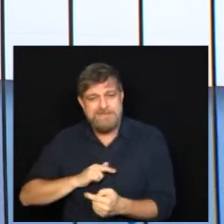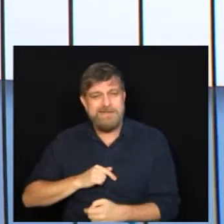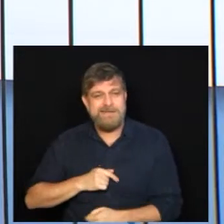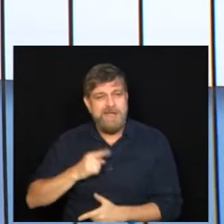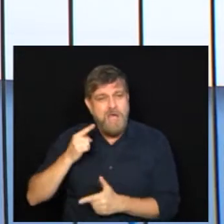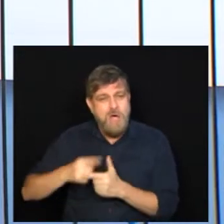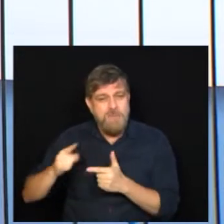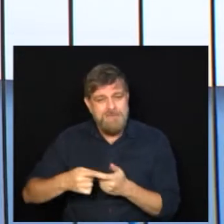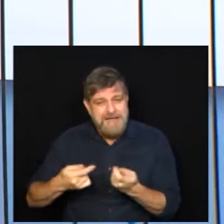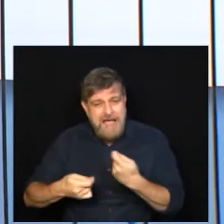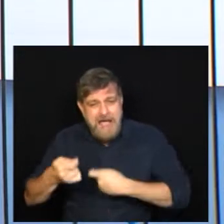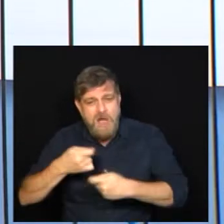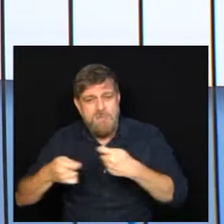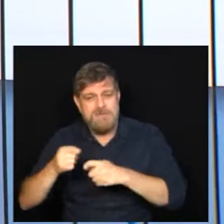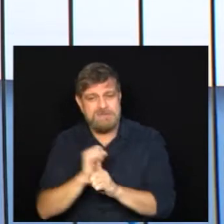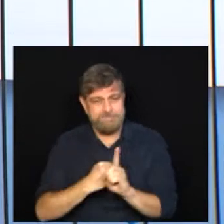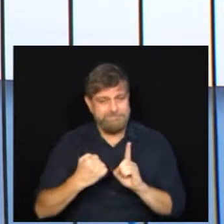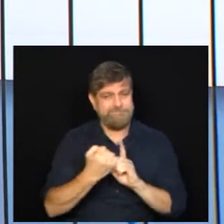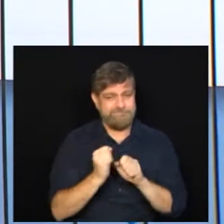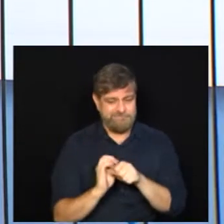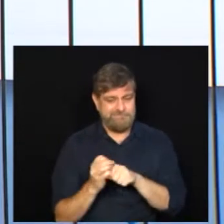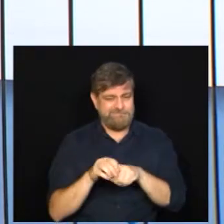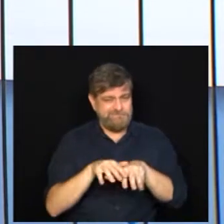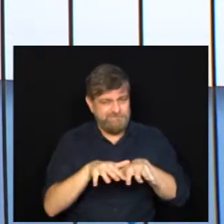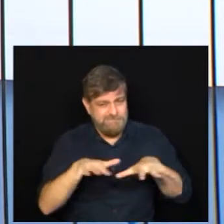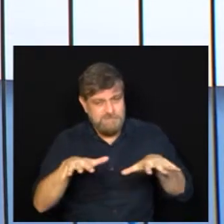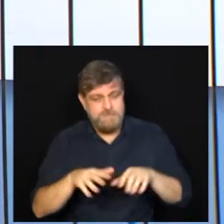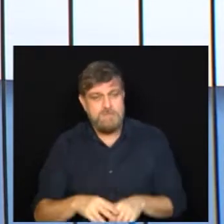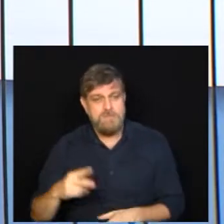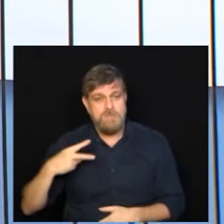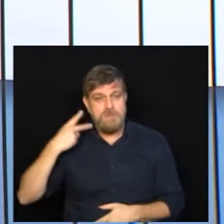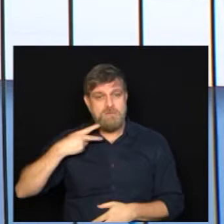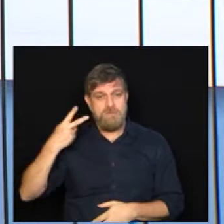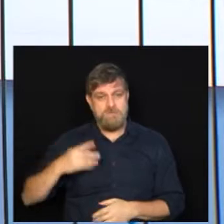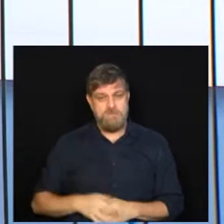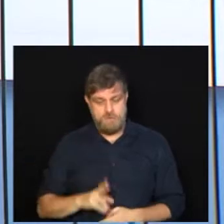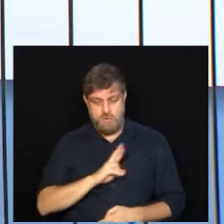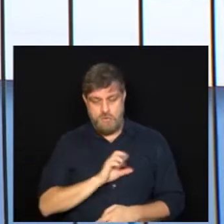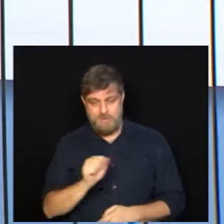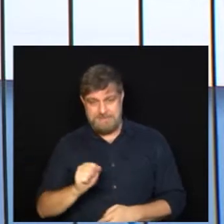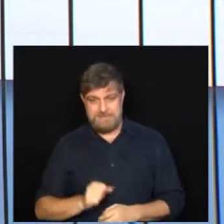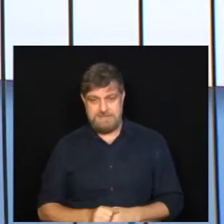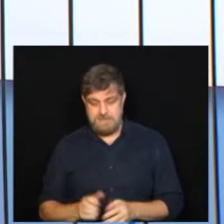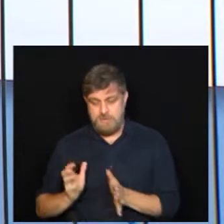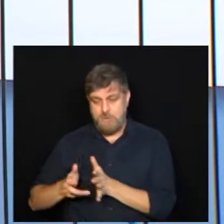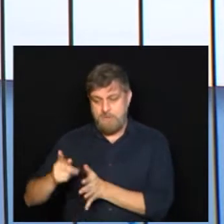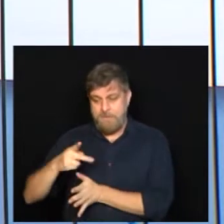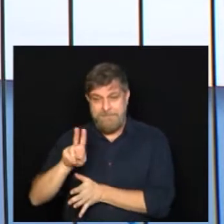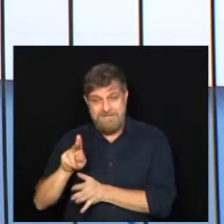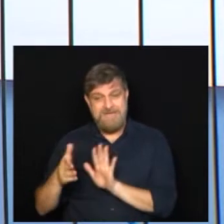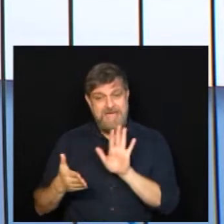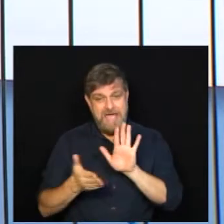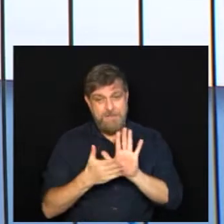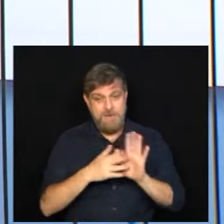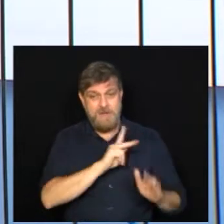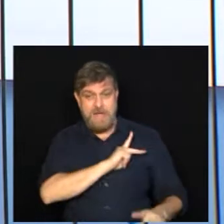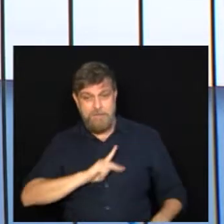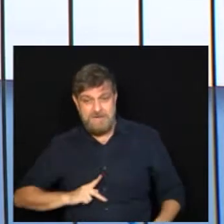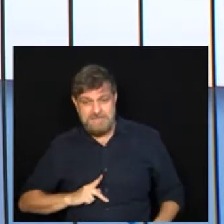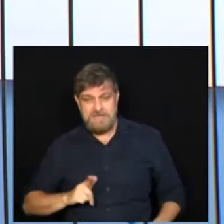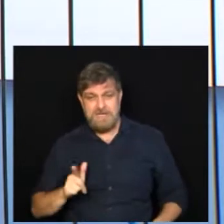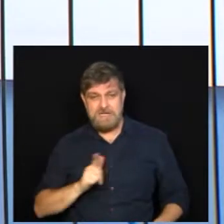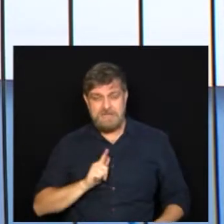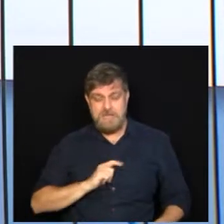impactos econômicos e sociais da pandemia. O vereador Luiz Rossini, do PV, que é o proponente da comissão, será o presidente, que